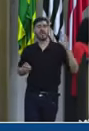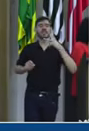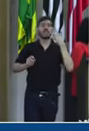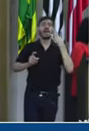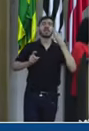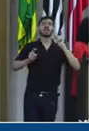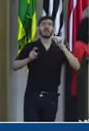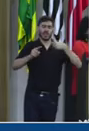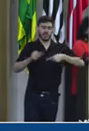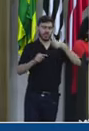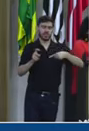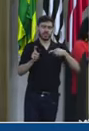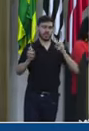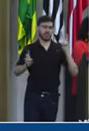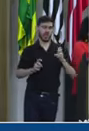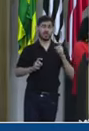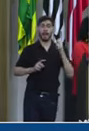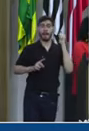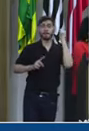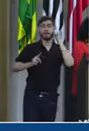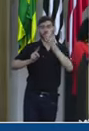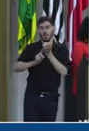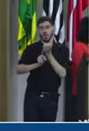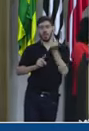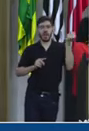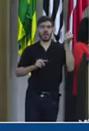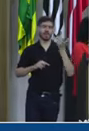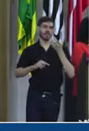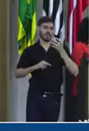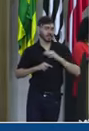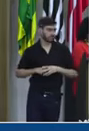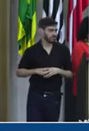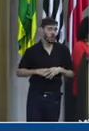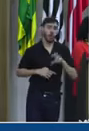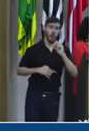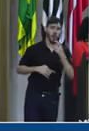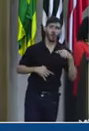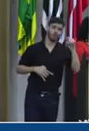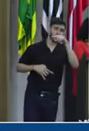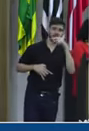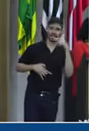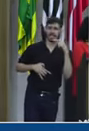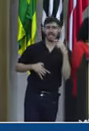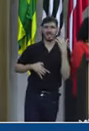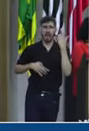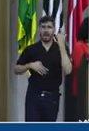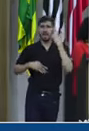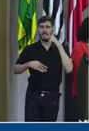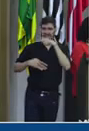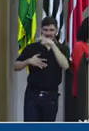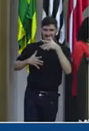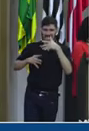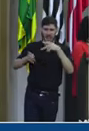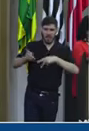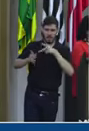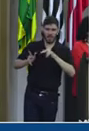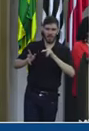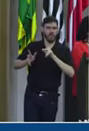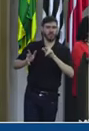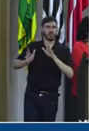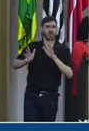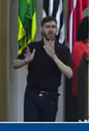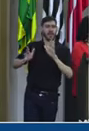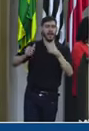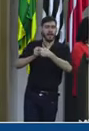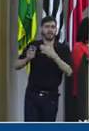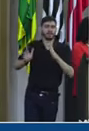suicidar. Ou vocês não acham que, às vezes, meu povo ribeirinho pensa na morte? Por causa do